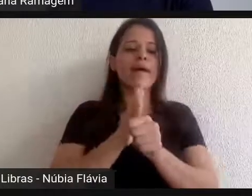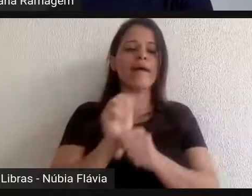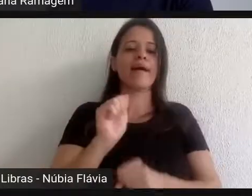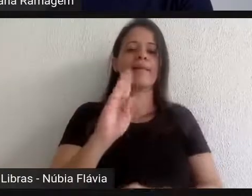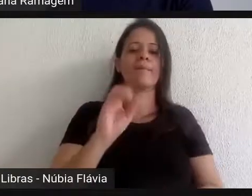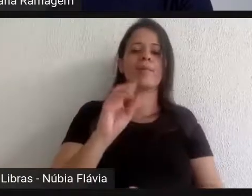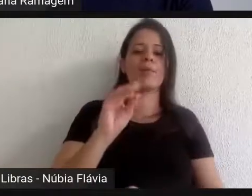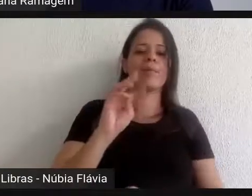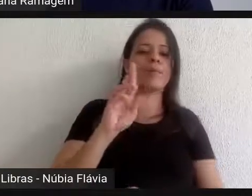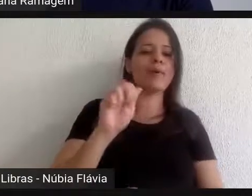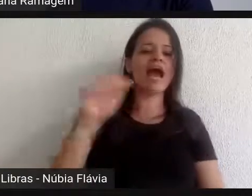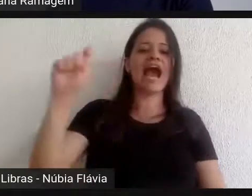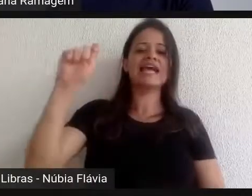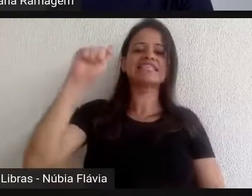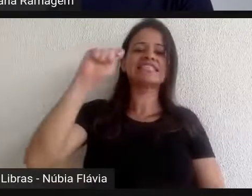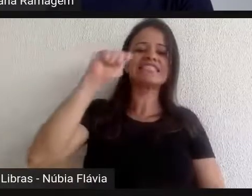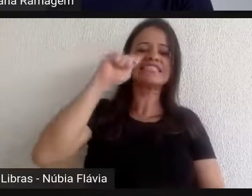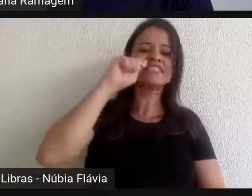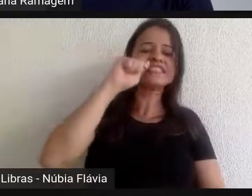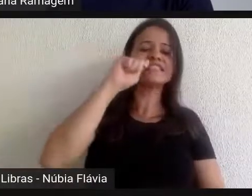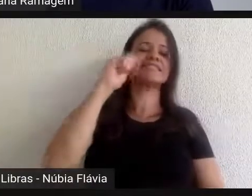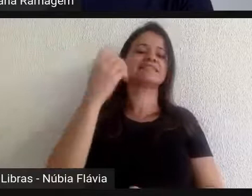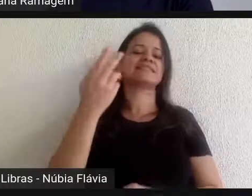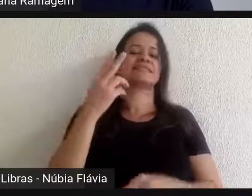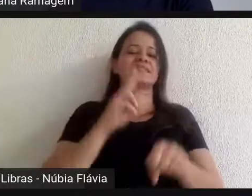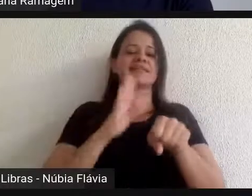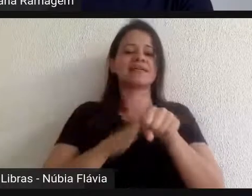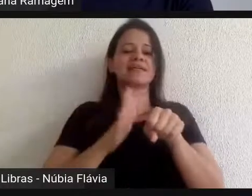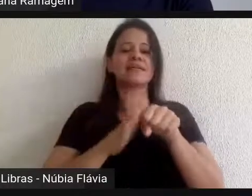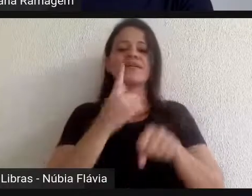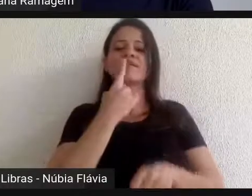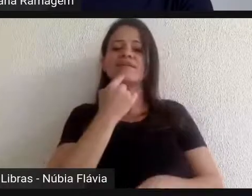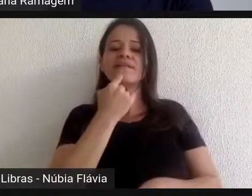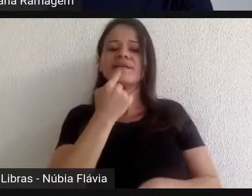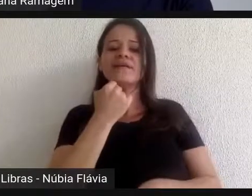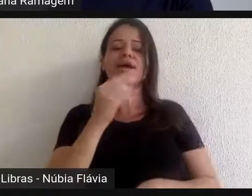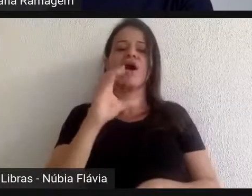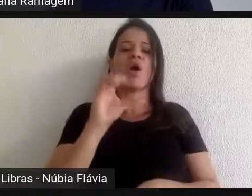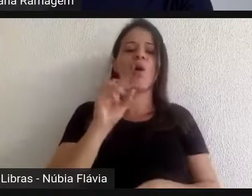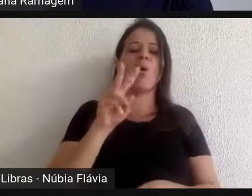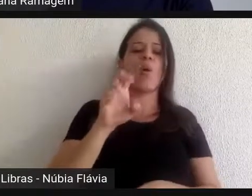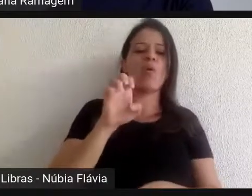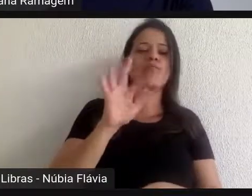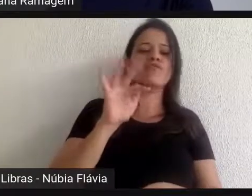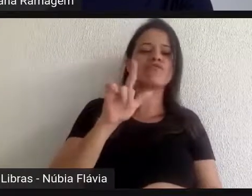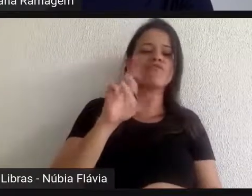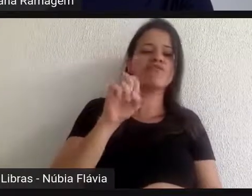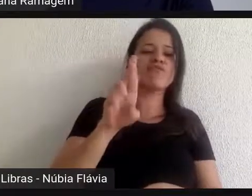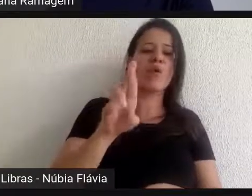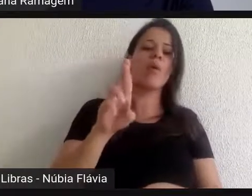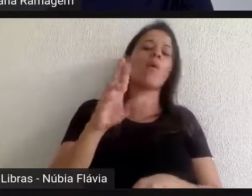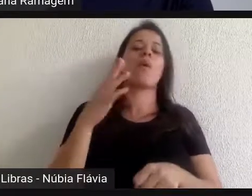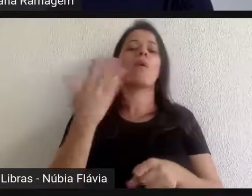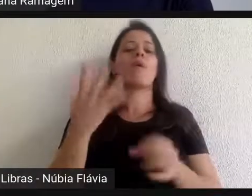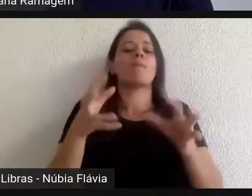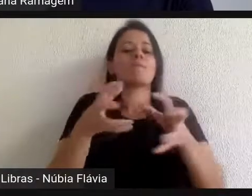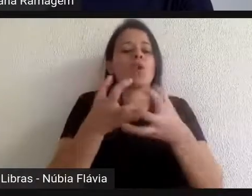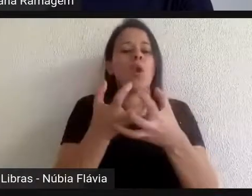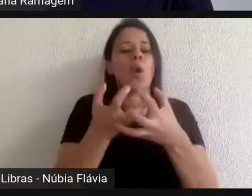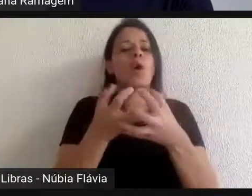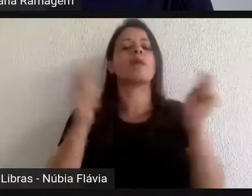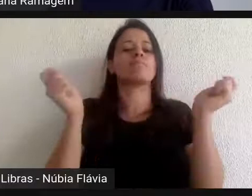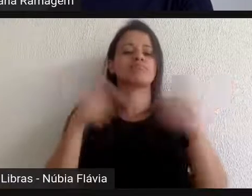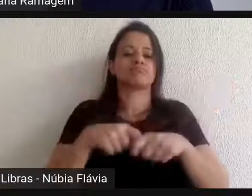cenoura, beterraba, couve-flor, brócolis, tudo isso pode ser congelado, tá? Os vegetais em